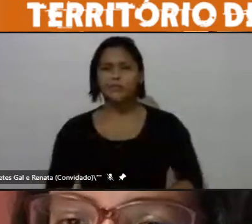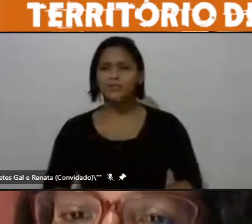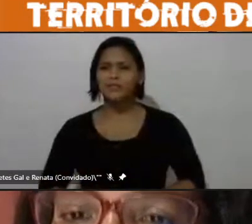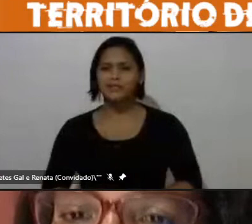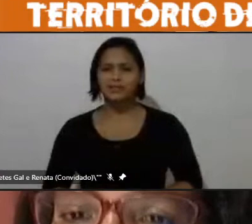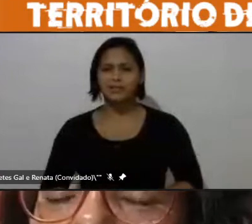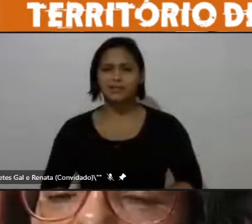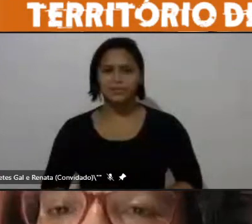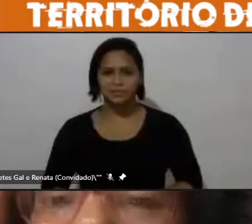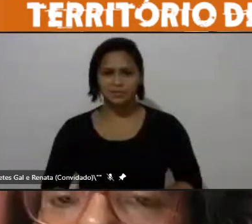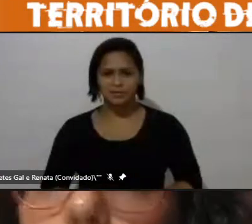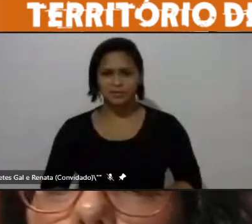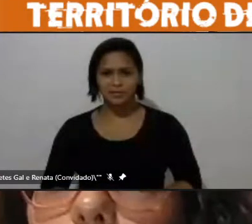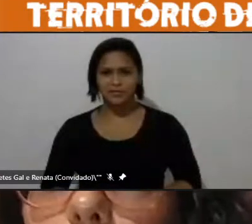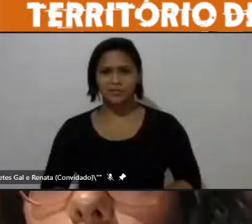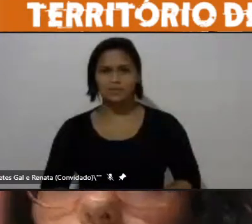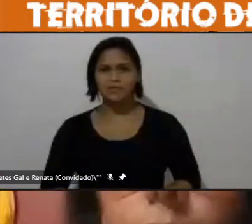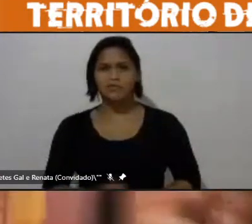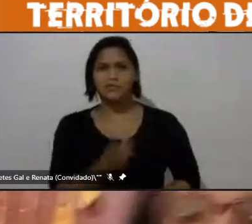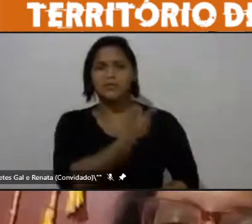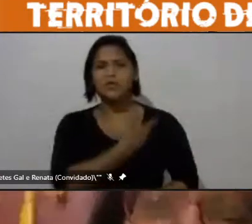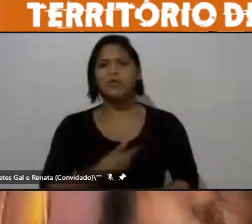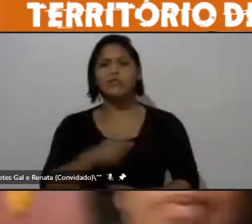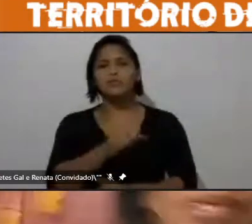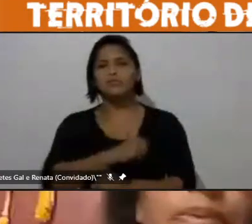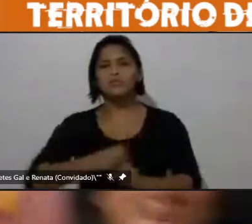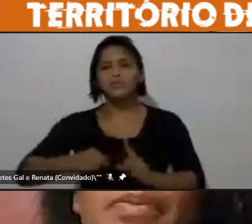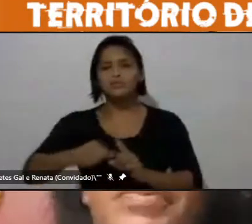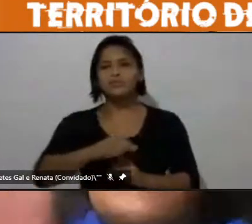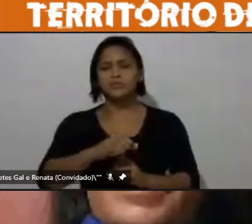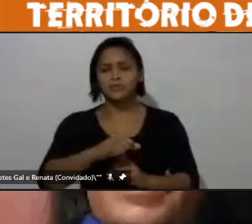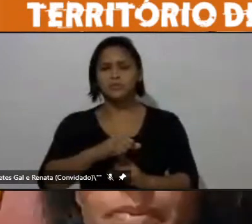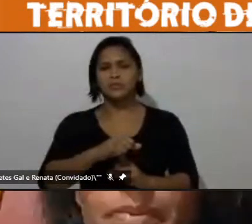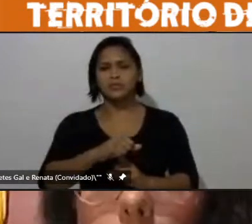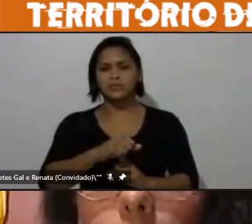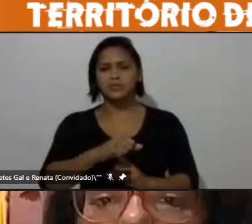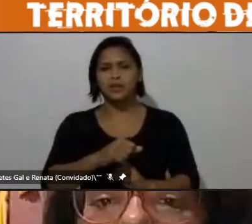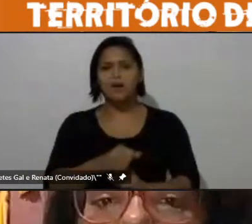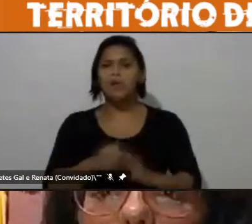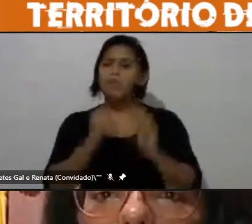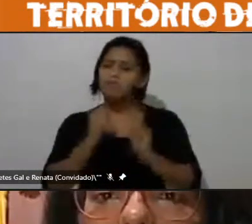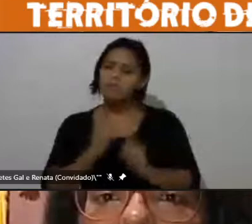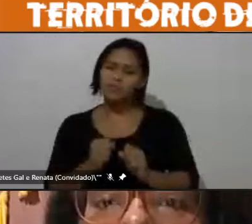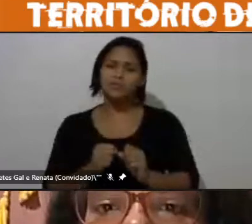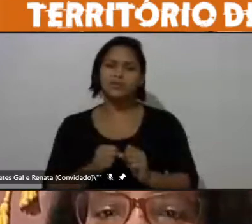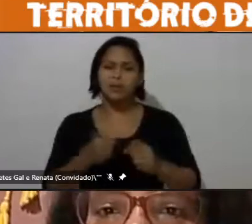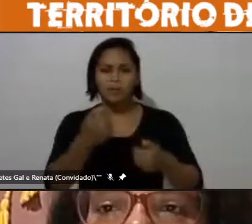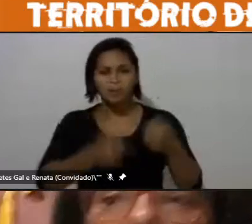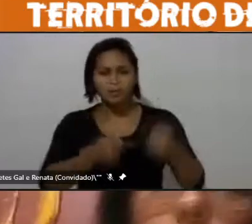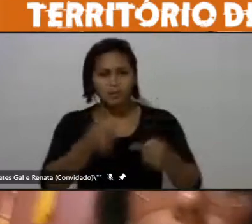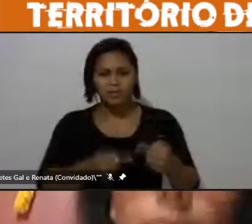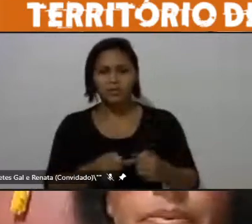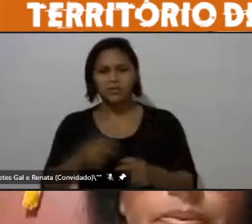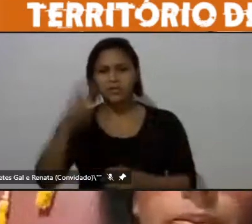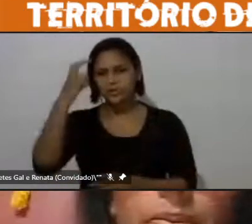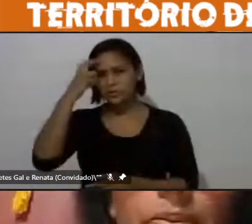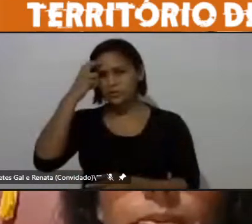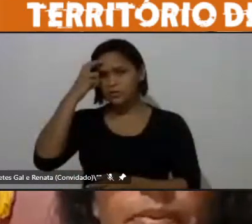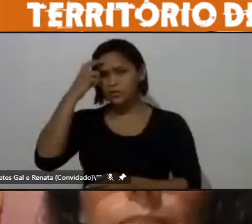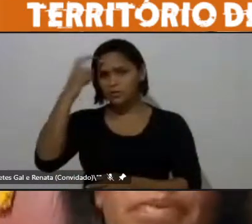dos movimentos sociais, algumas vertentes, né, que podem ser política, cultural,